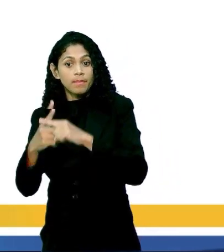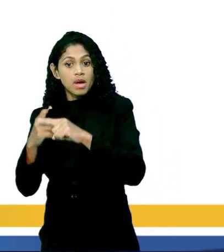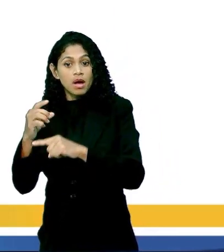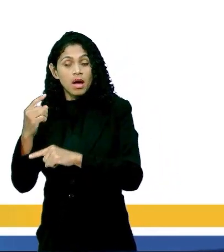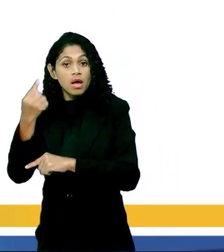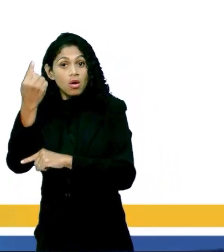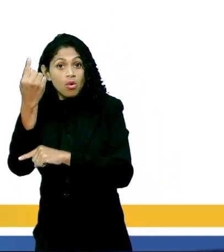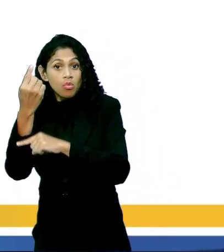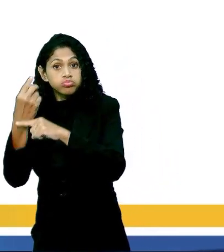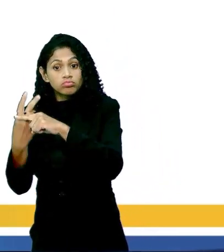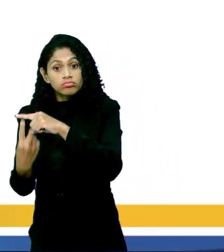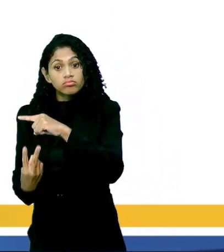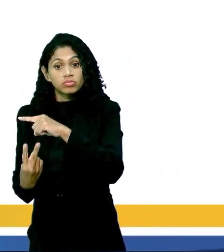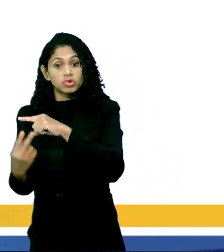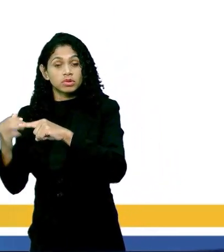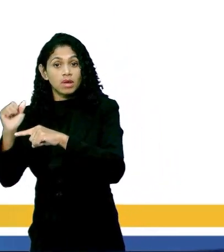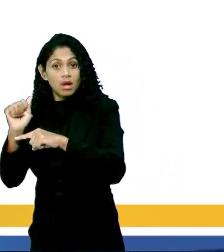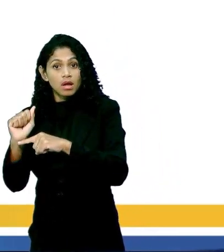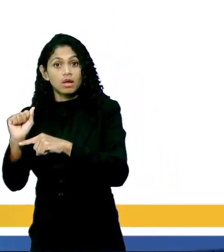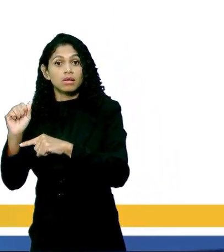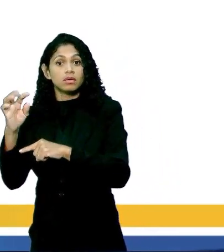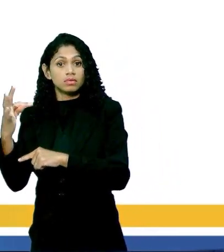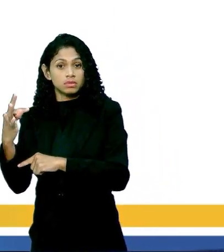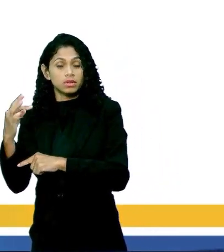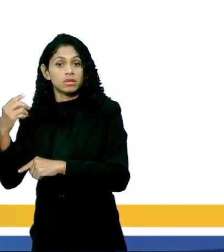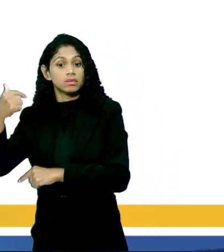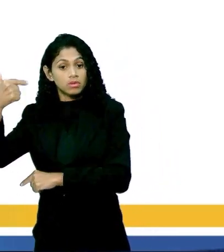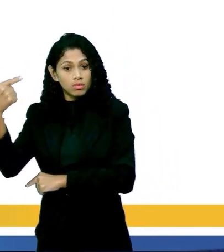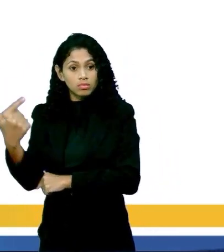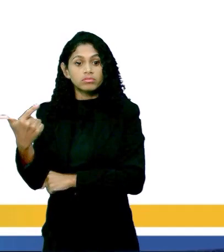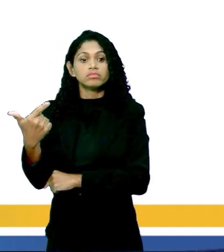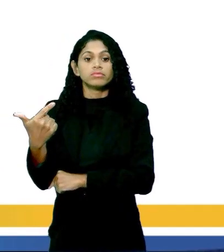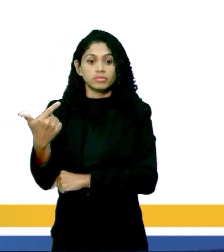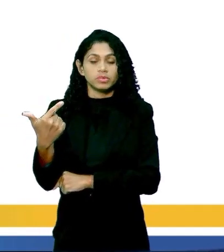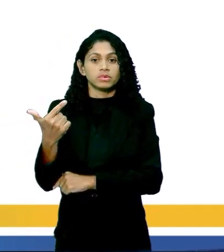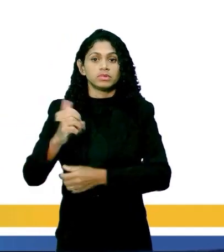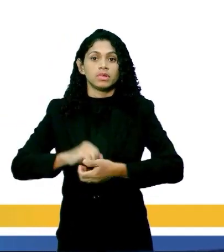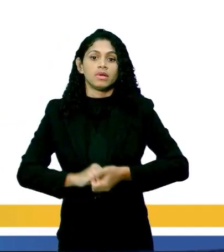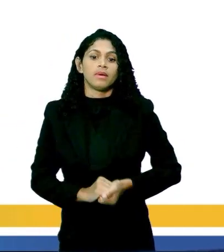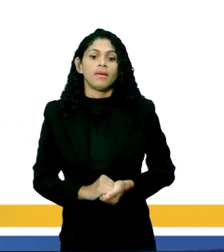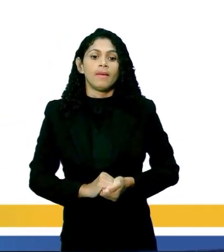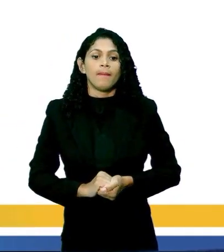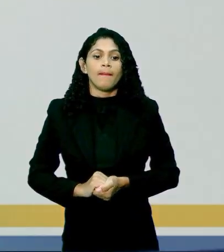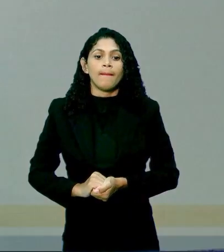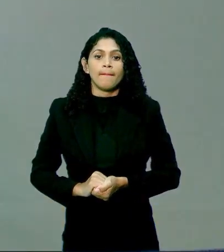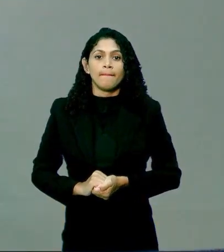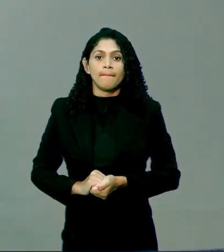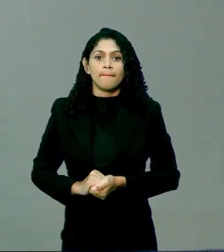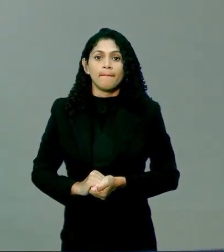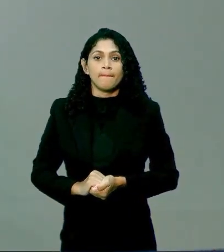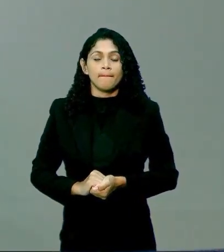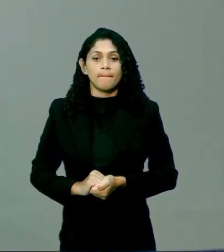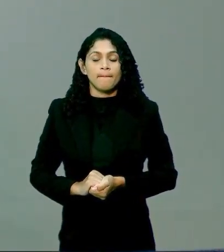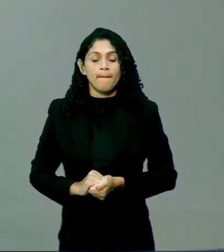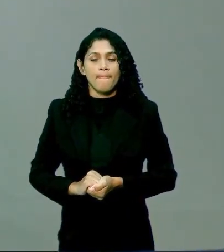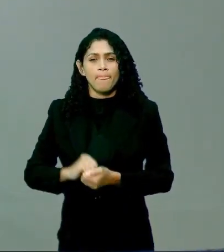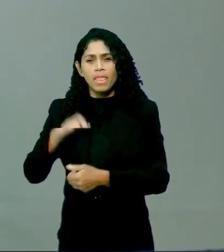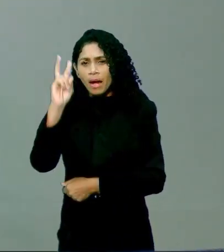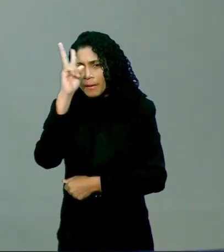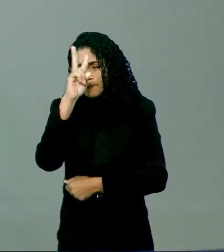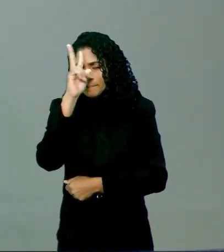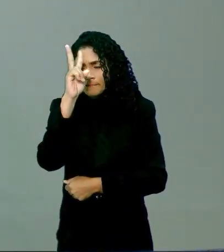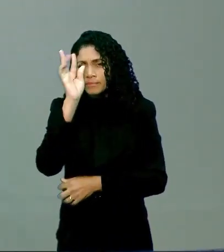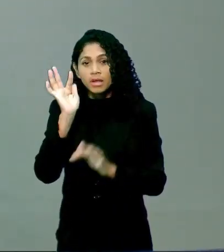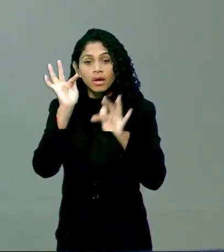vezes o tempo ao quadrado. Para decorar, vamos chamar aqui de sorvetão. Vale lembrar que na nossa